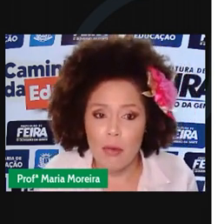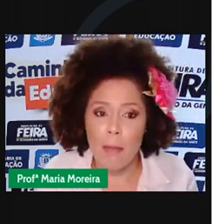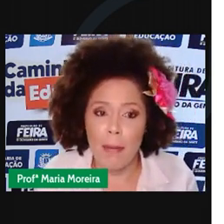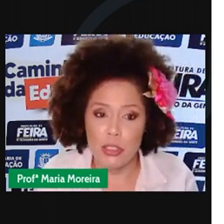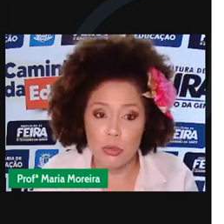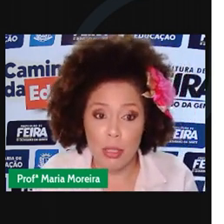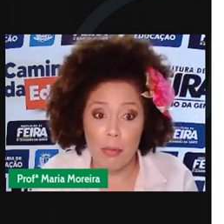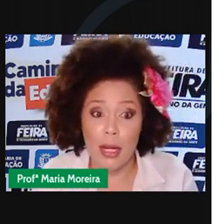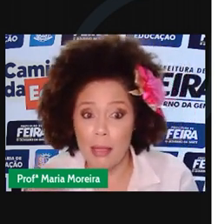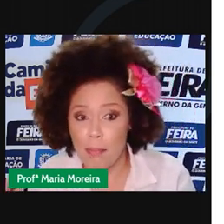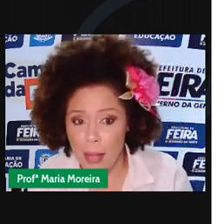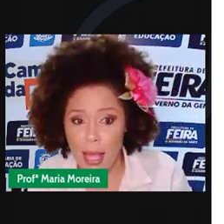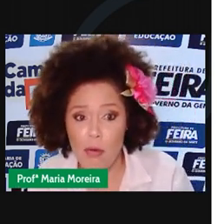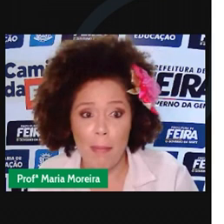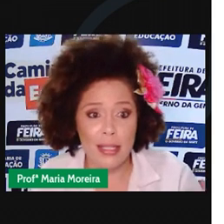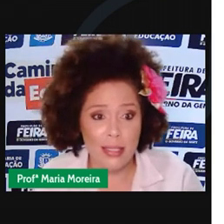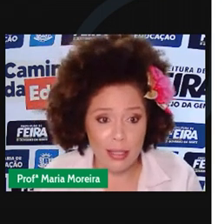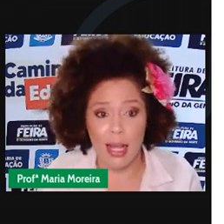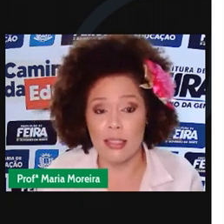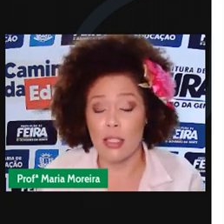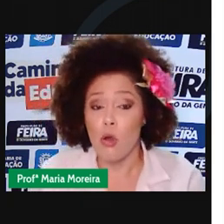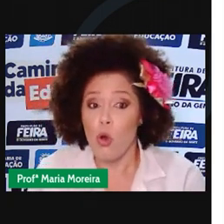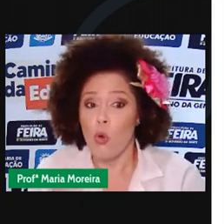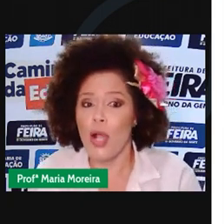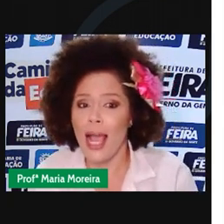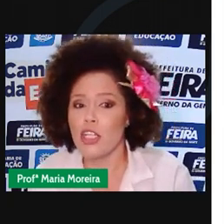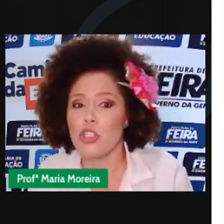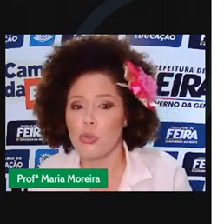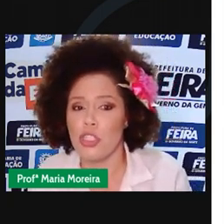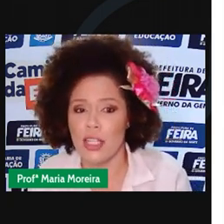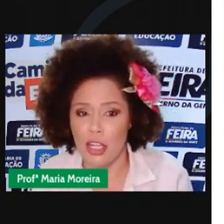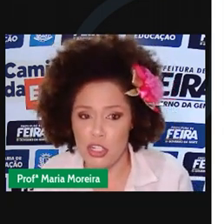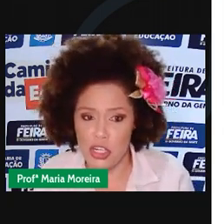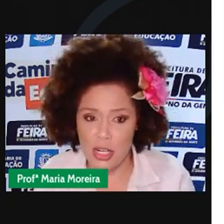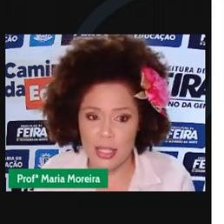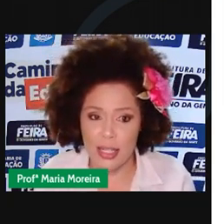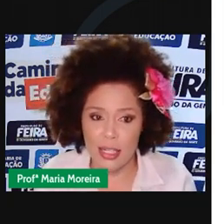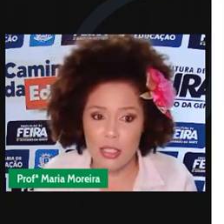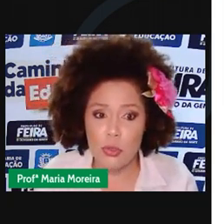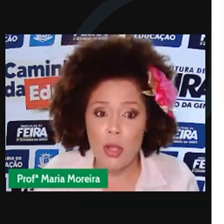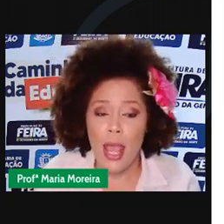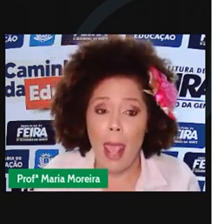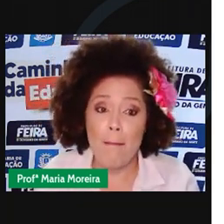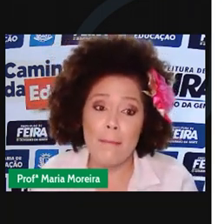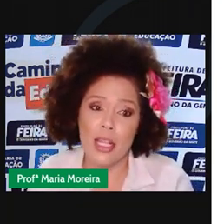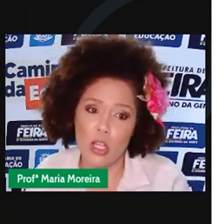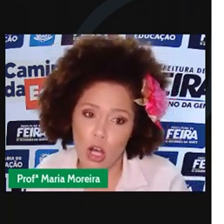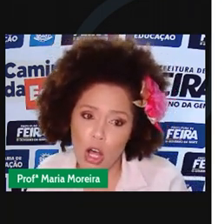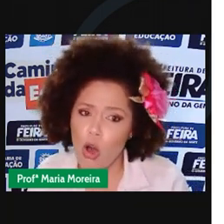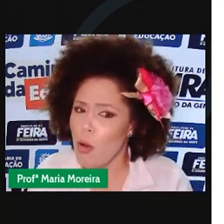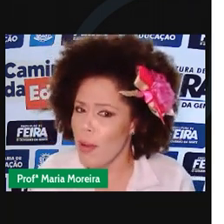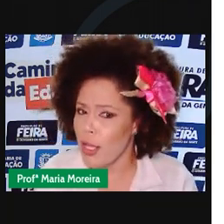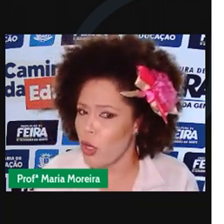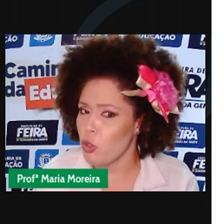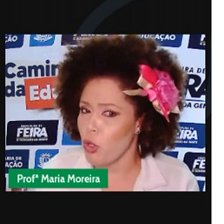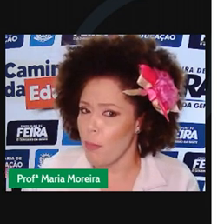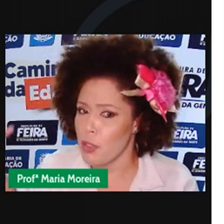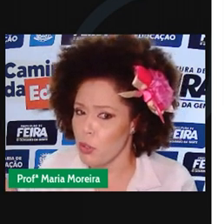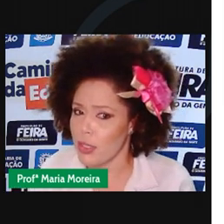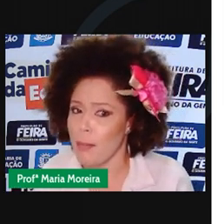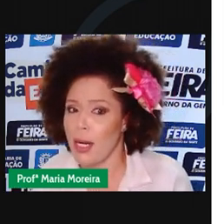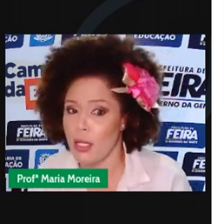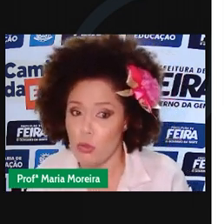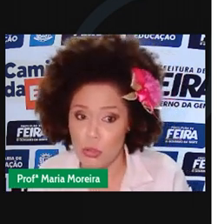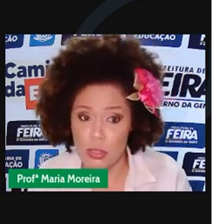ele passa né uma parte do tempo a limpo e uma parte sentado então o gasto de energia né Isso é menor ou maior